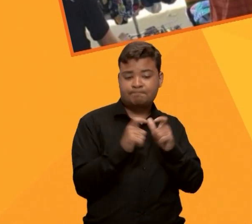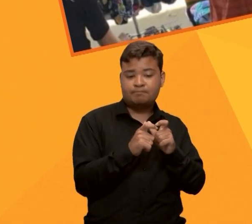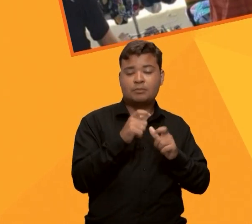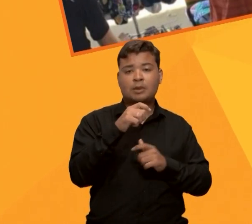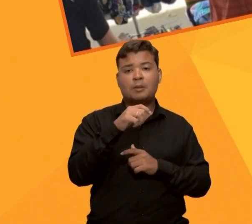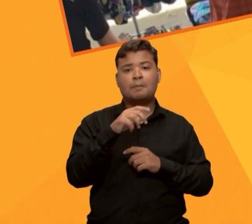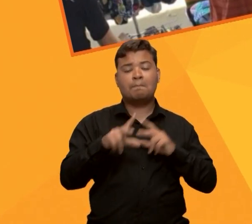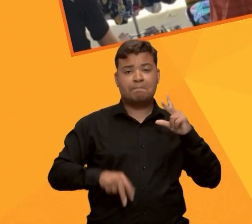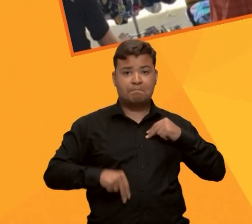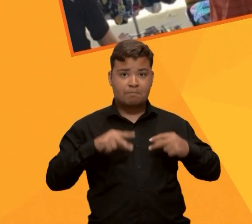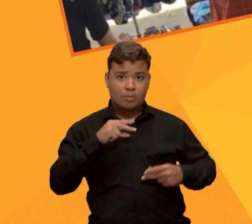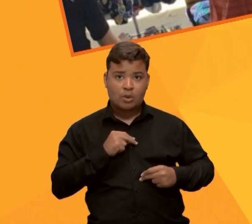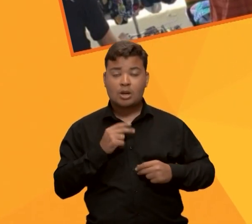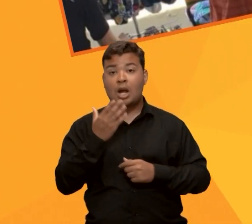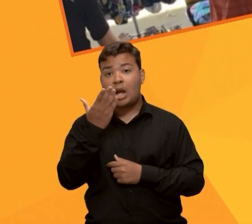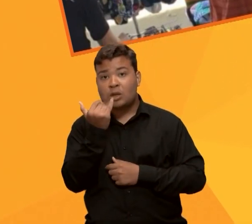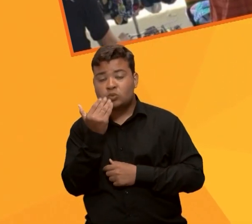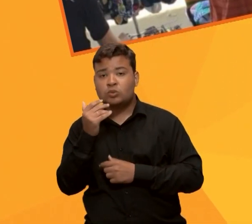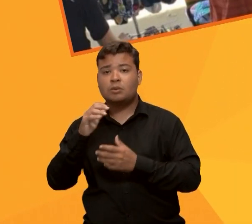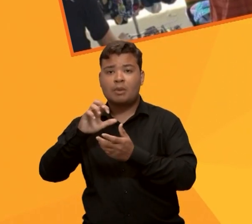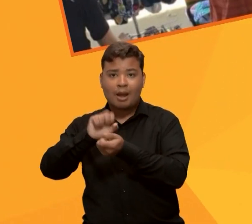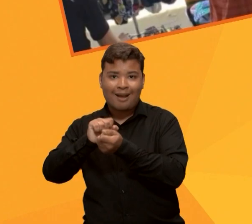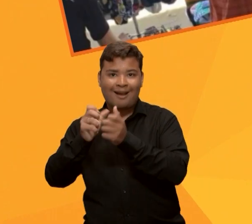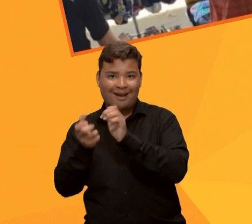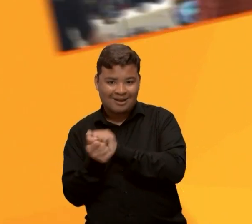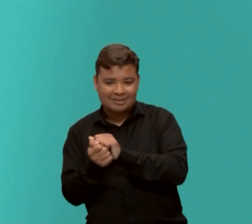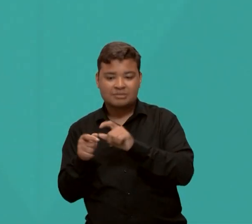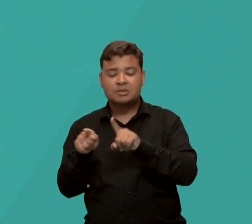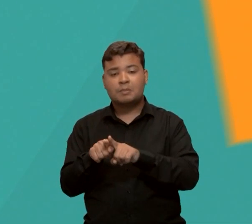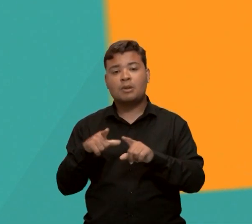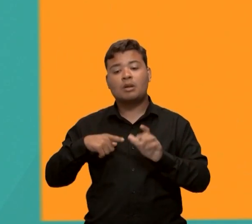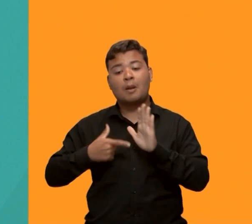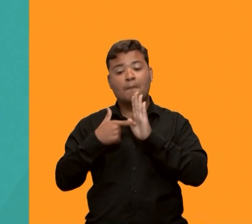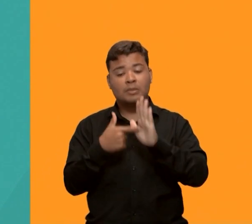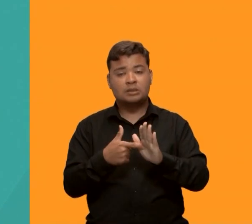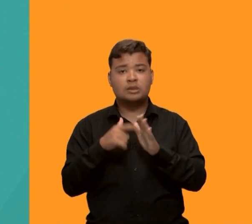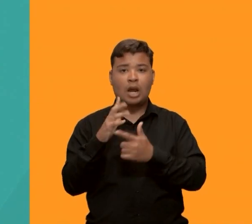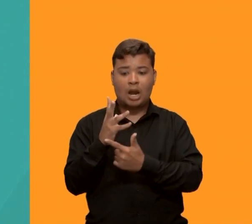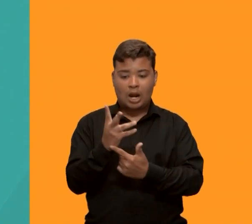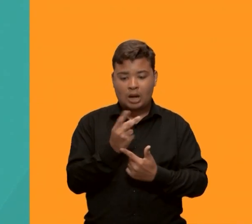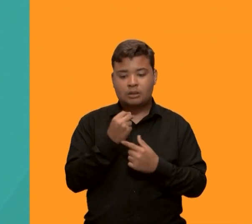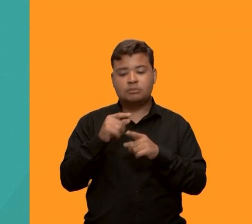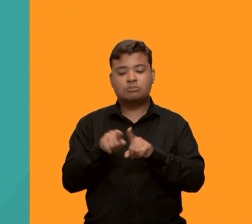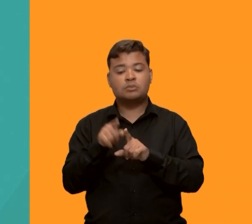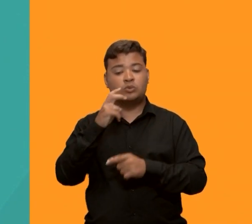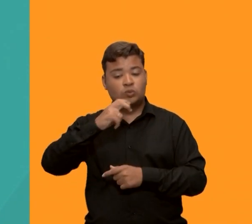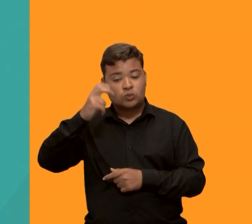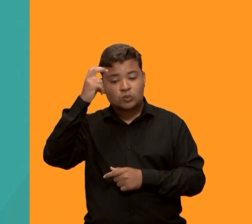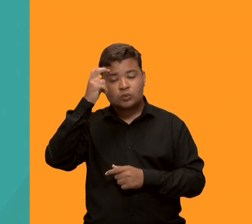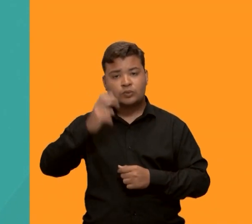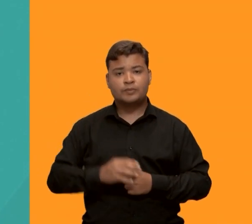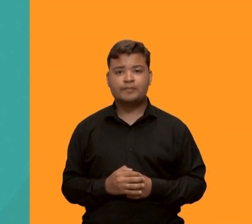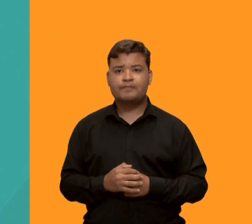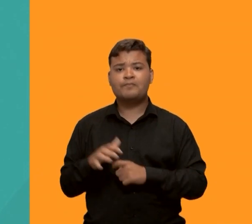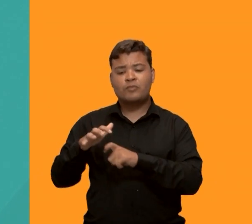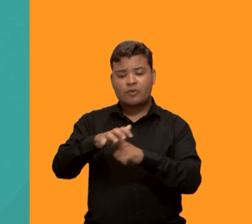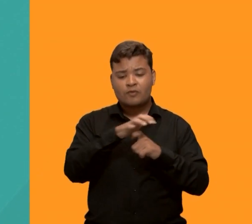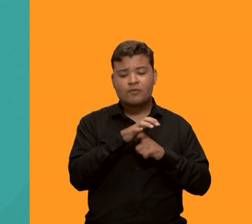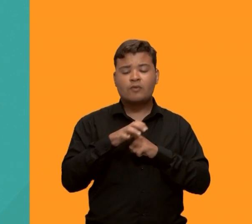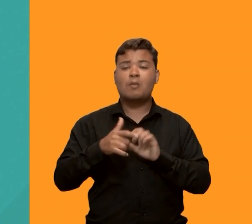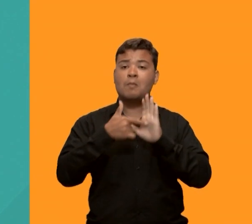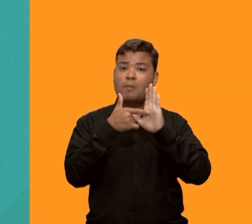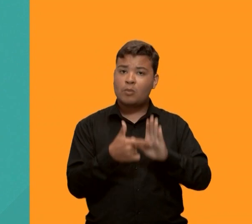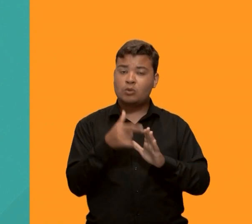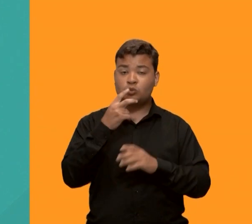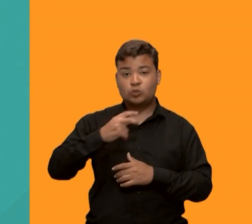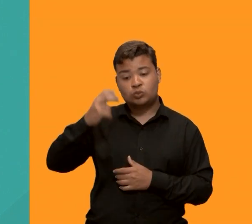gastronomia, artesanato, além de apresentações artísticas e culturais. Cada edição da feira aborda a cultura negra de forma diferente,